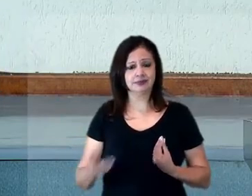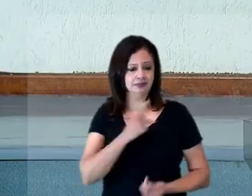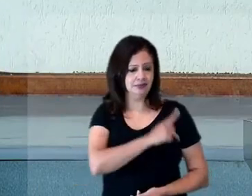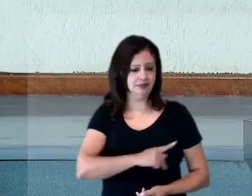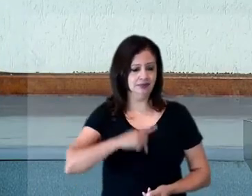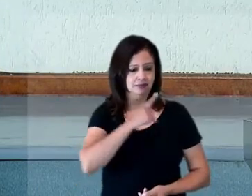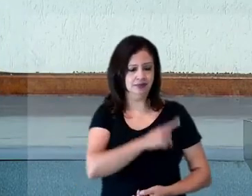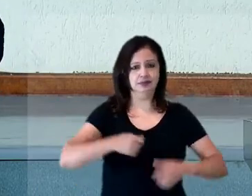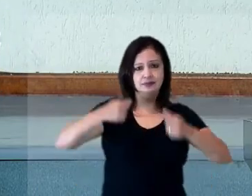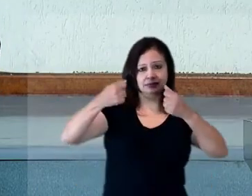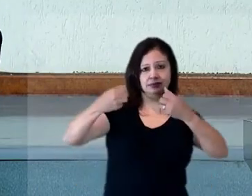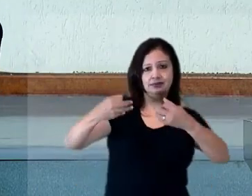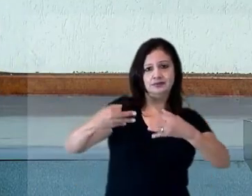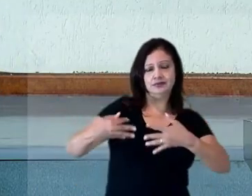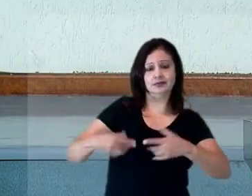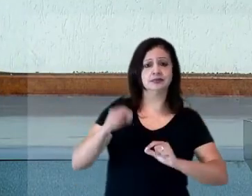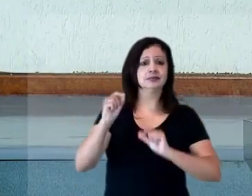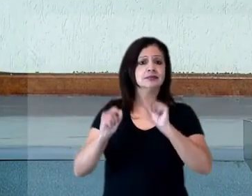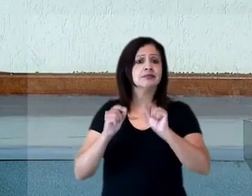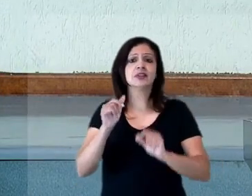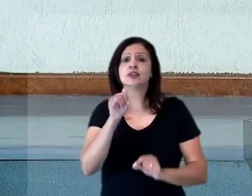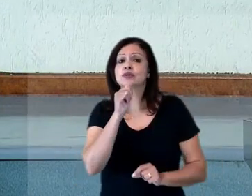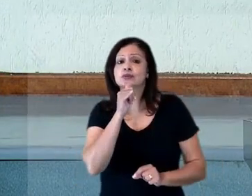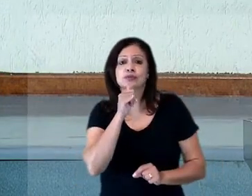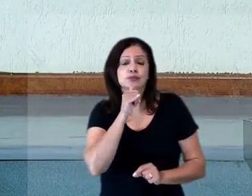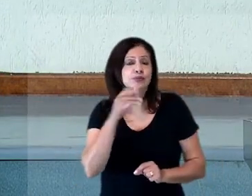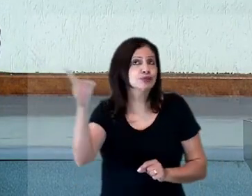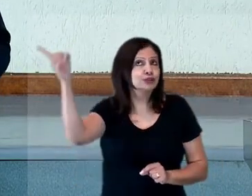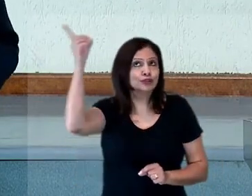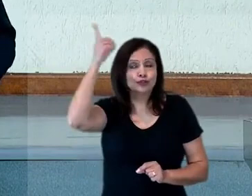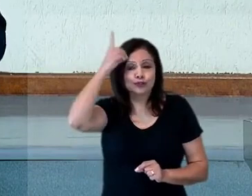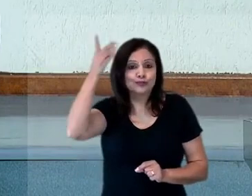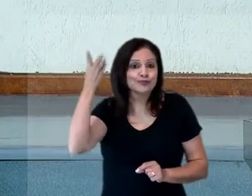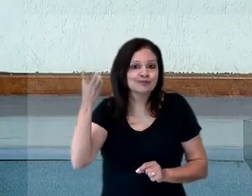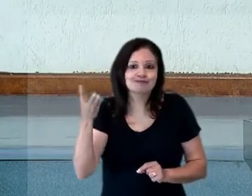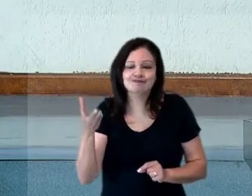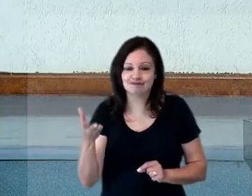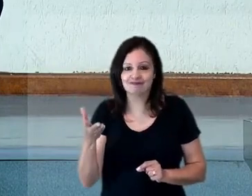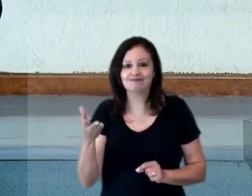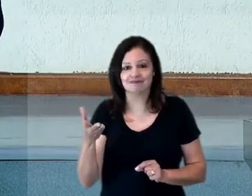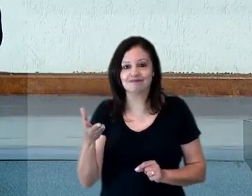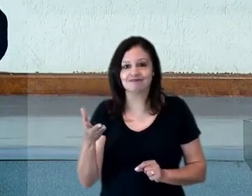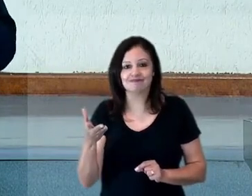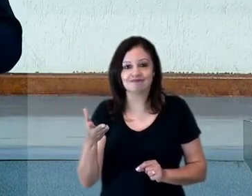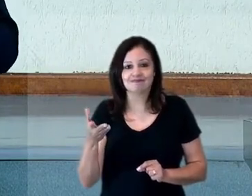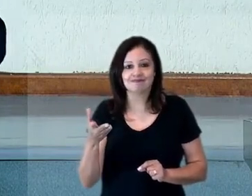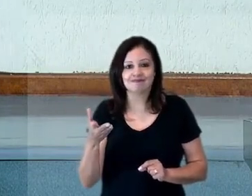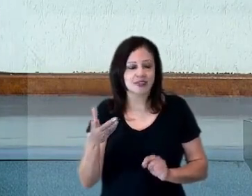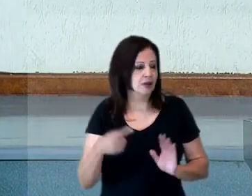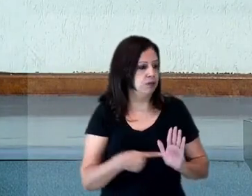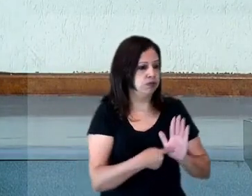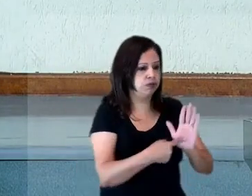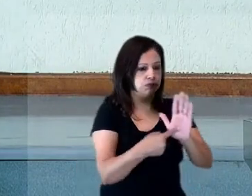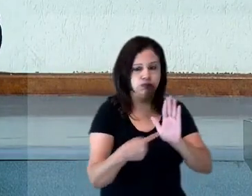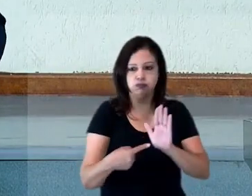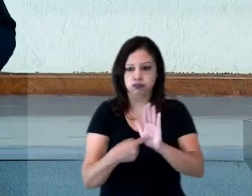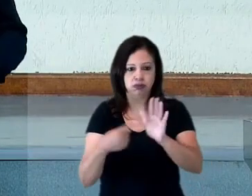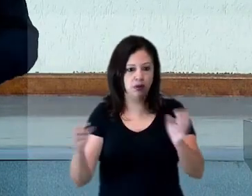seleciona dons como exemplos e declara que até mesmo as suas manifestações